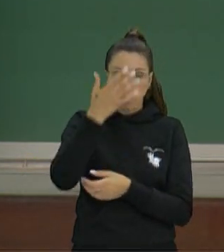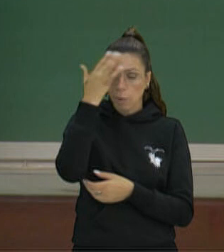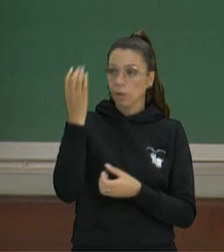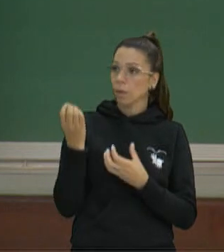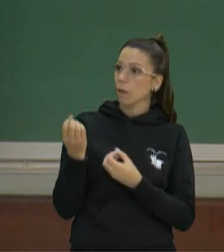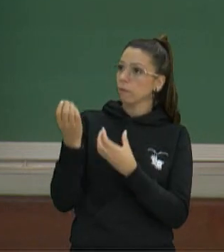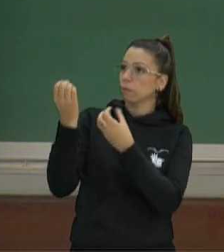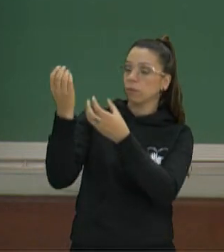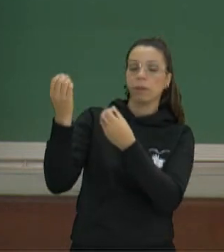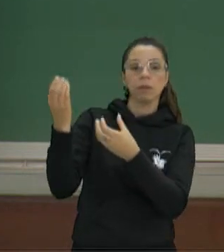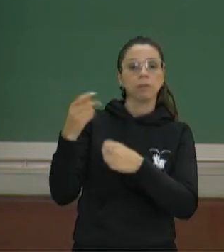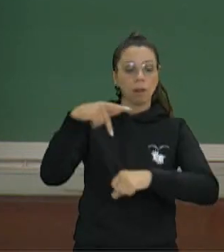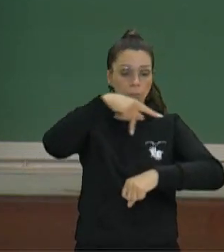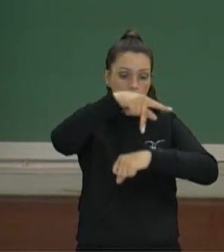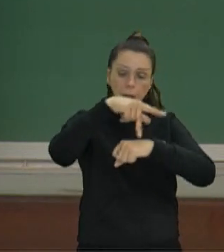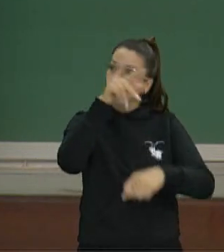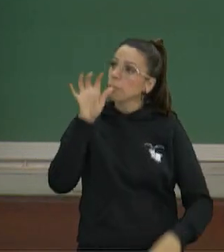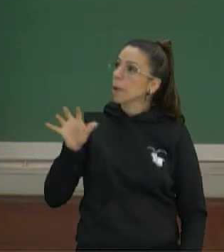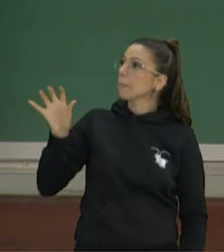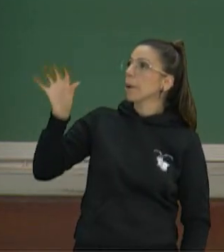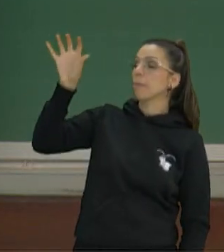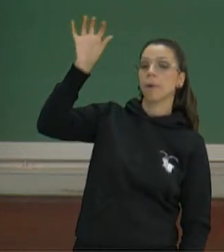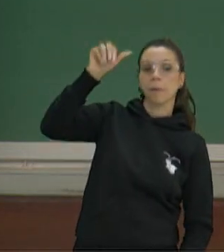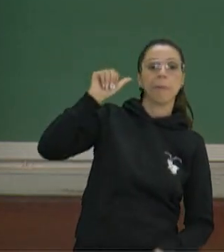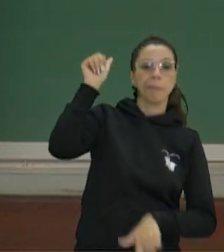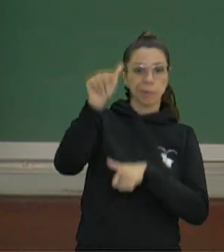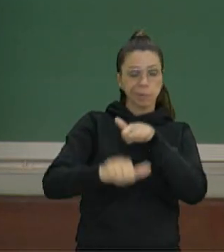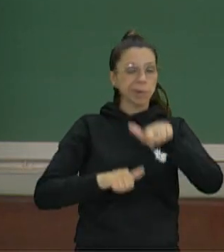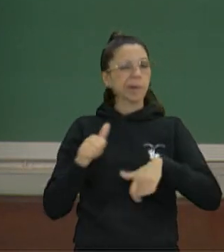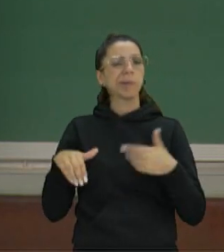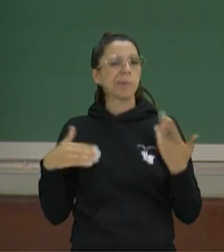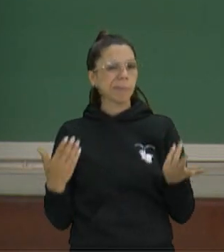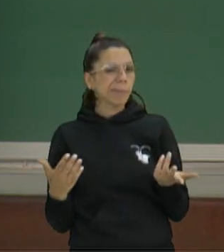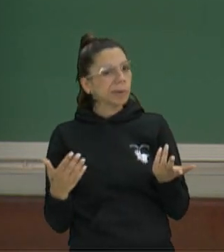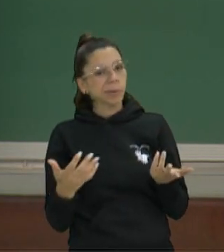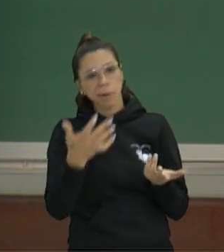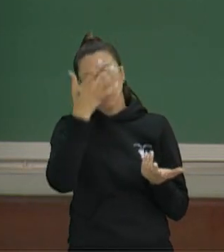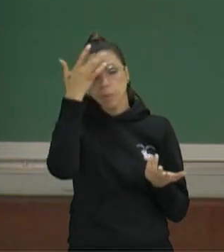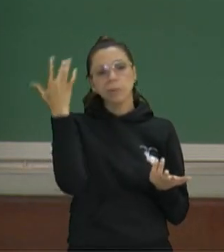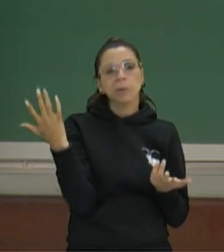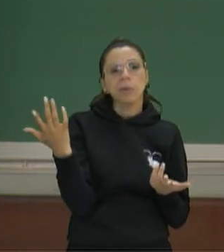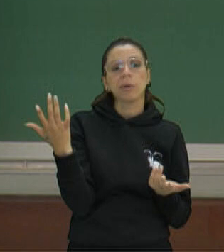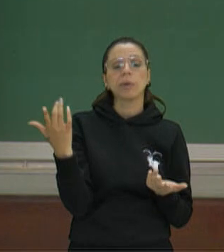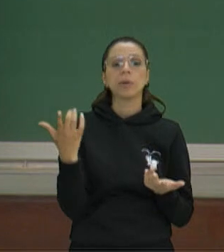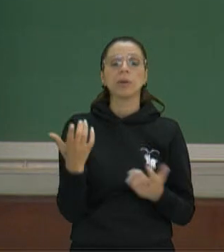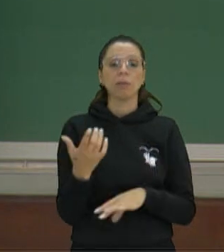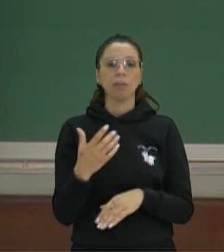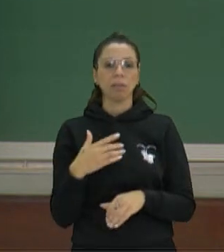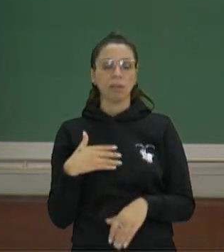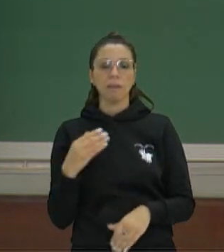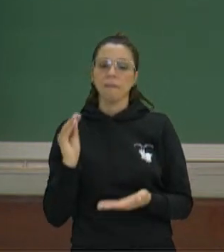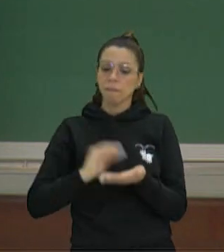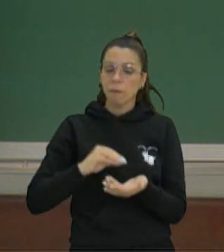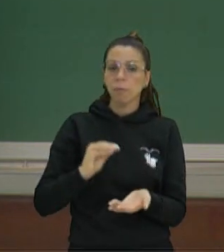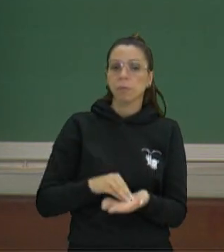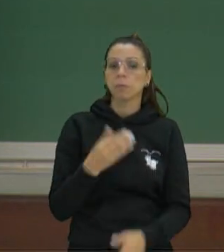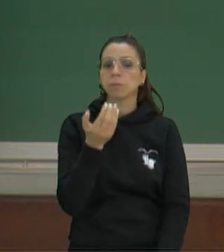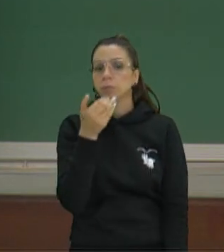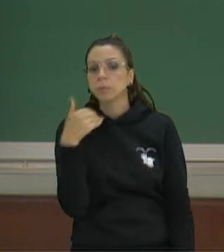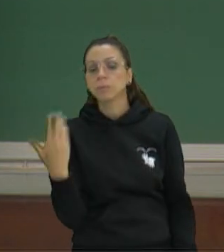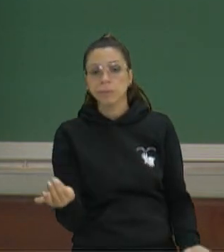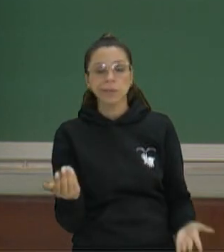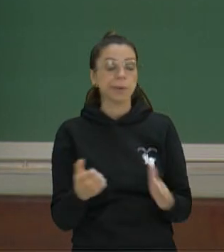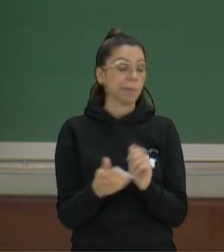viajando países afora, talvez tenha tido uma mudança. E para quem está ali sem ter o que comer, né?